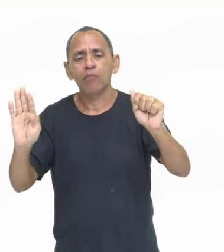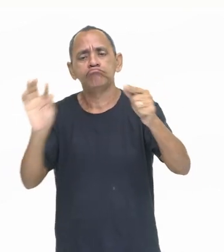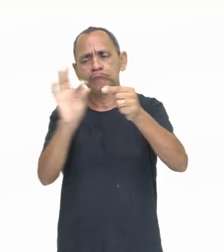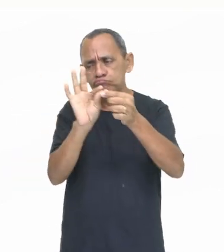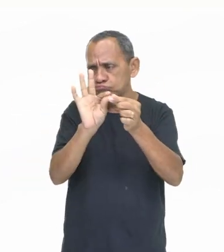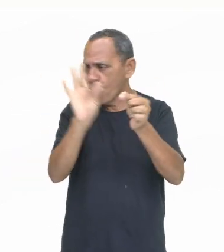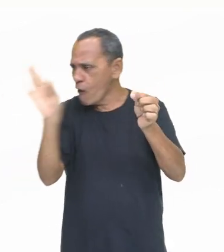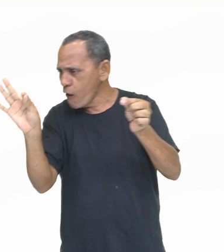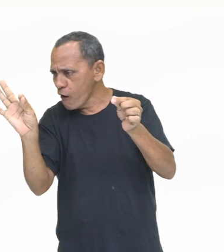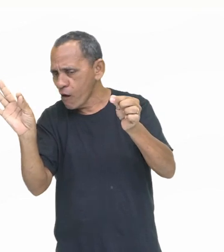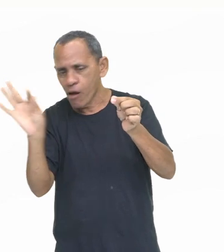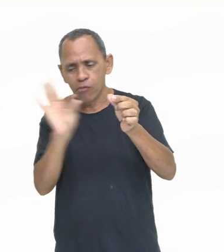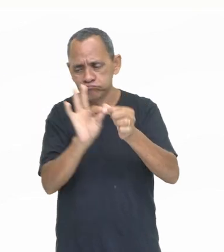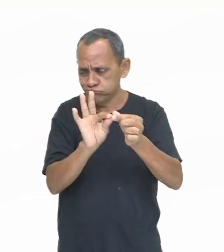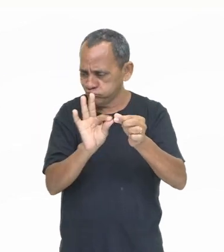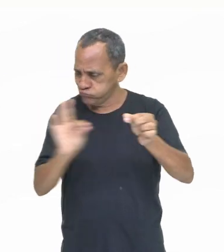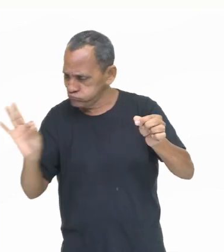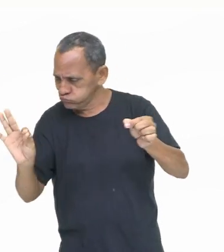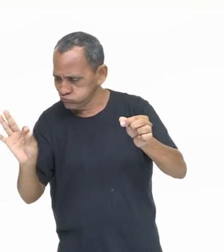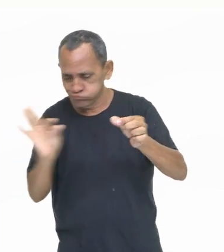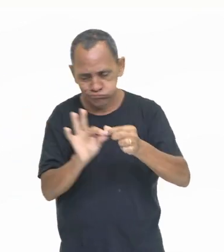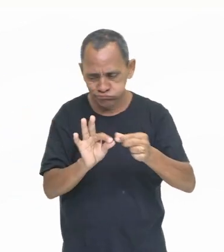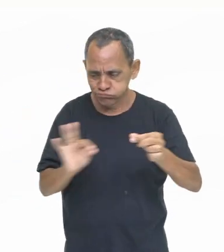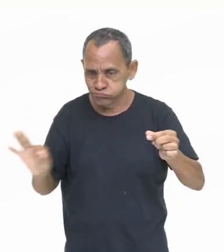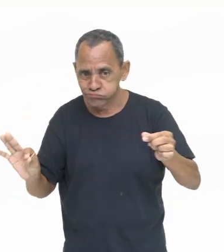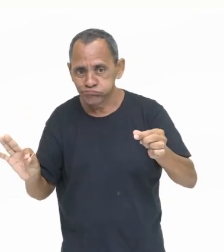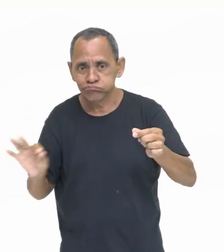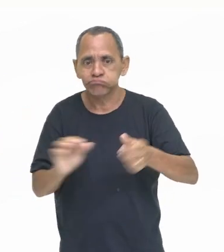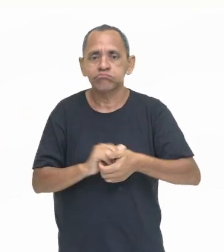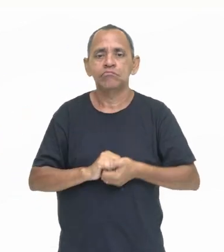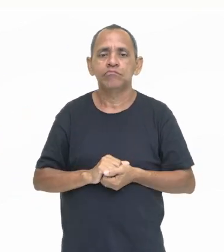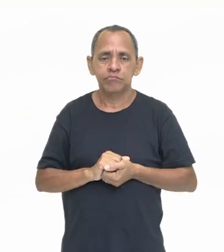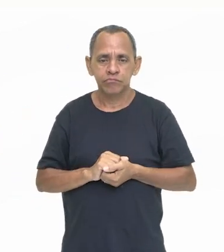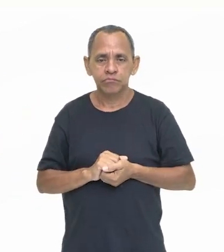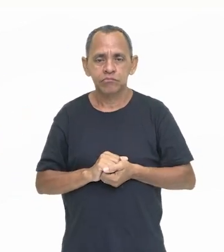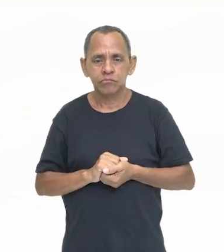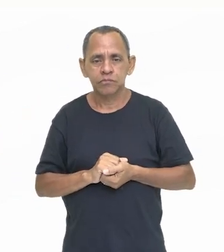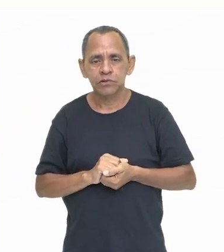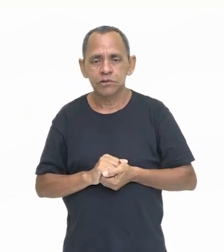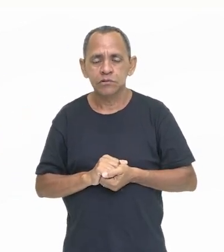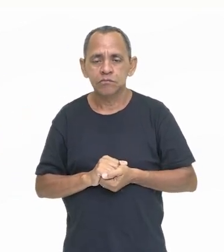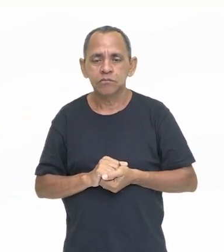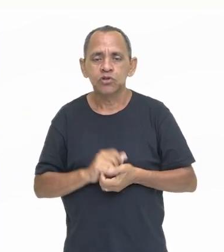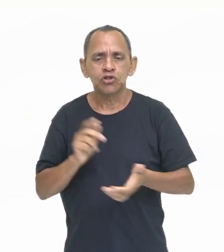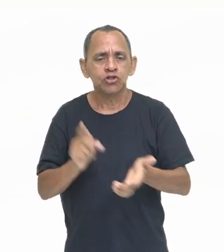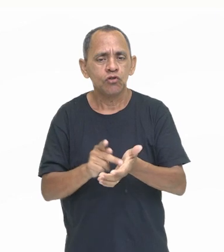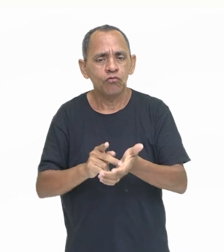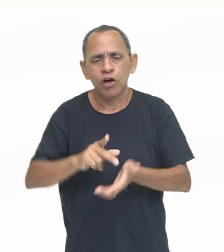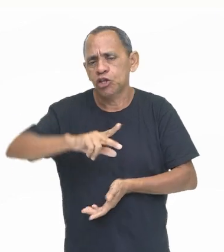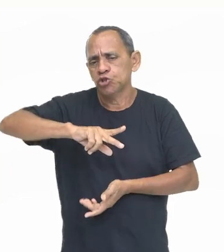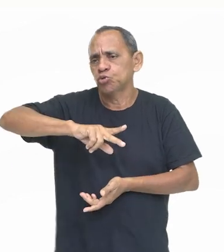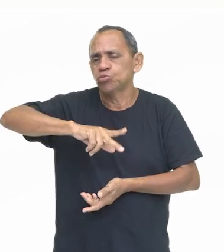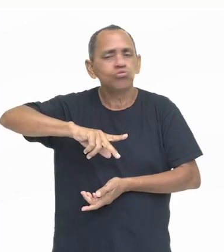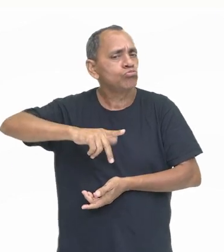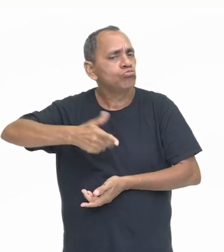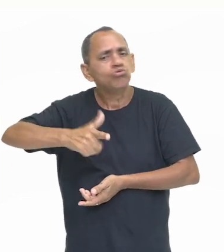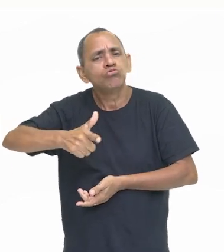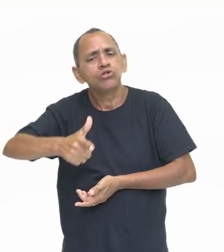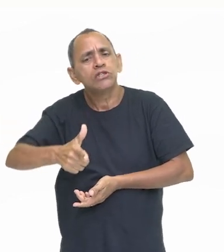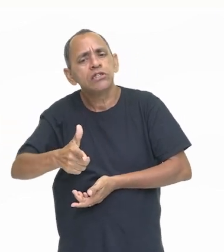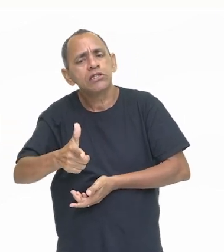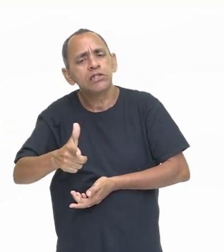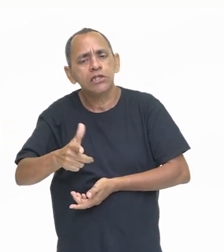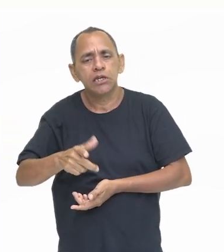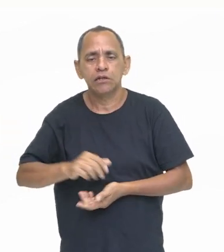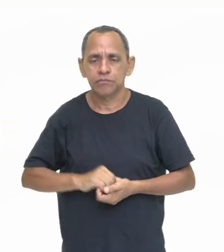um único de B, que é exatamente o que não ocorre nesse exemplo, né? Por que essa relação entre o conjunto A e B que nós estamos vendo aí